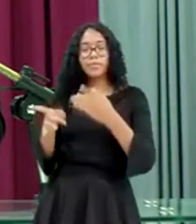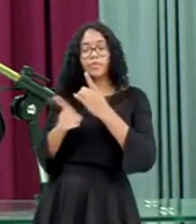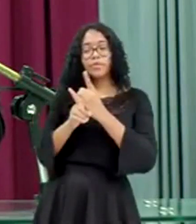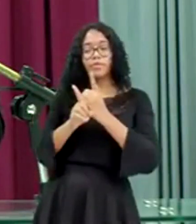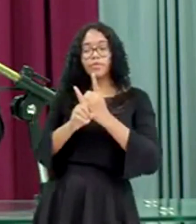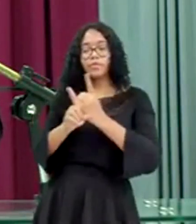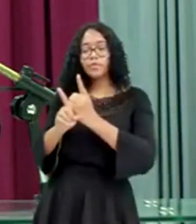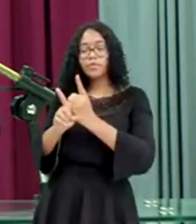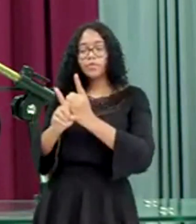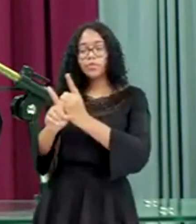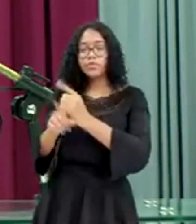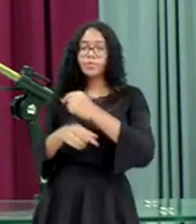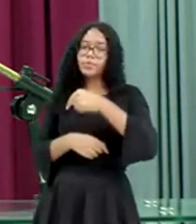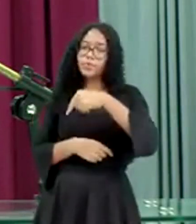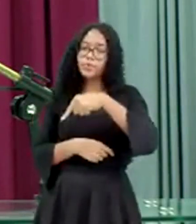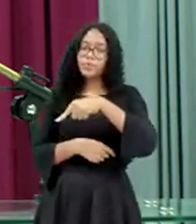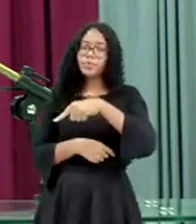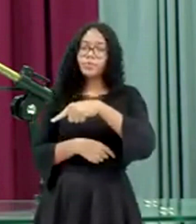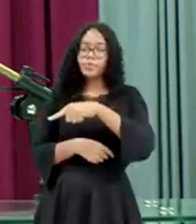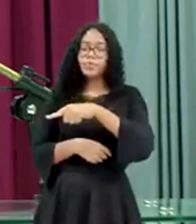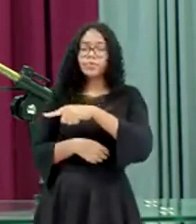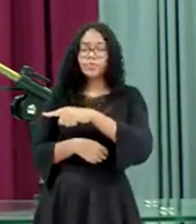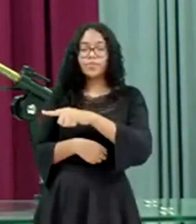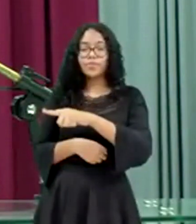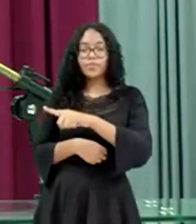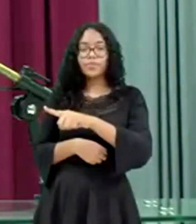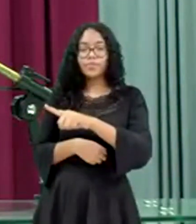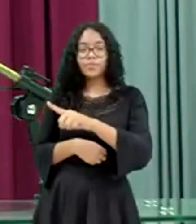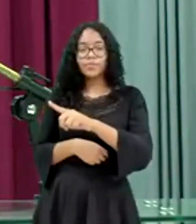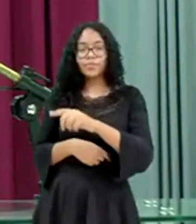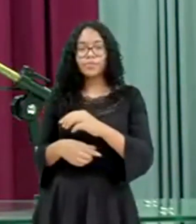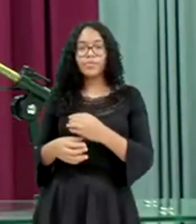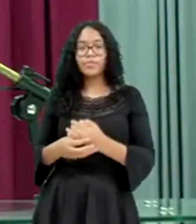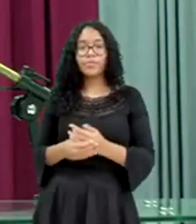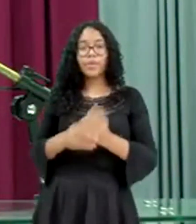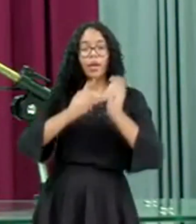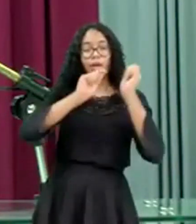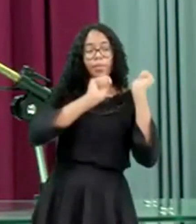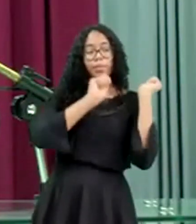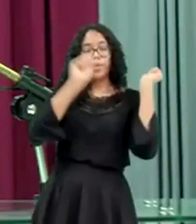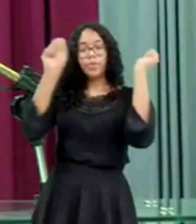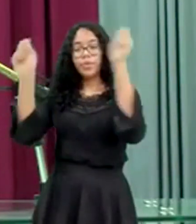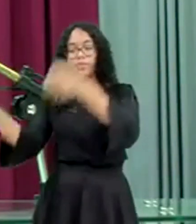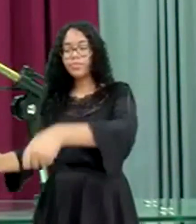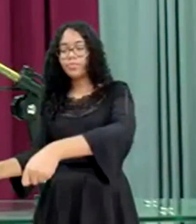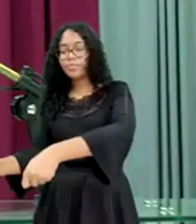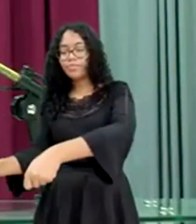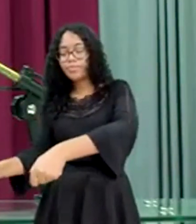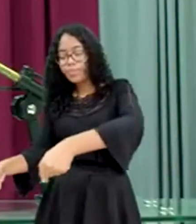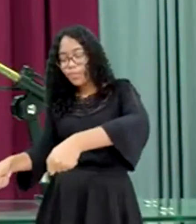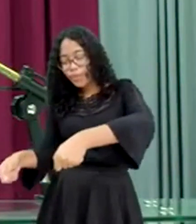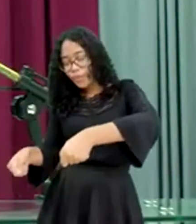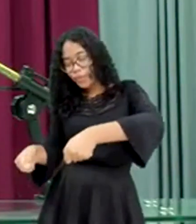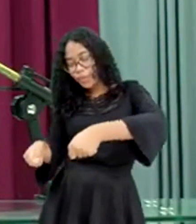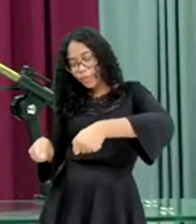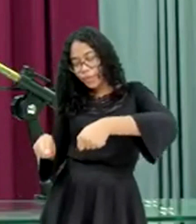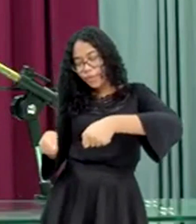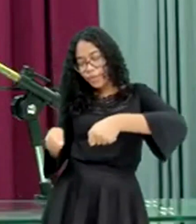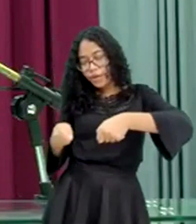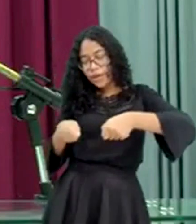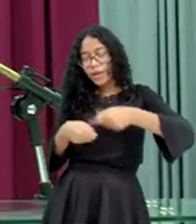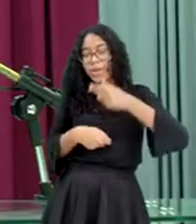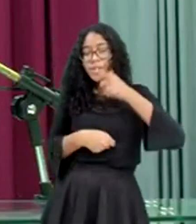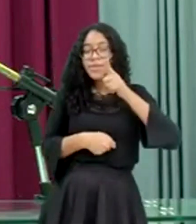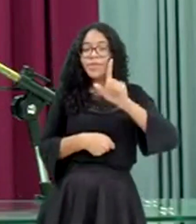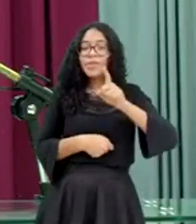lá e logo no primeiro arrastar de redes, eles